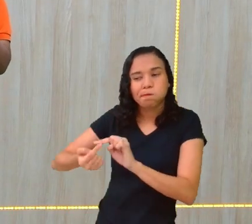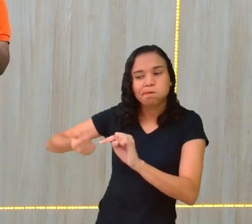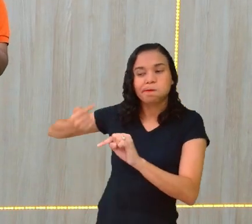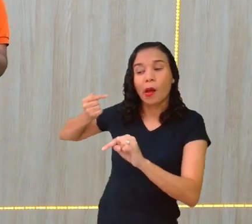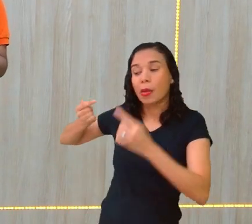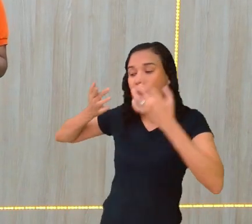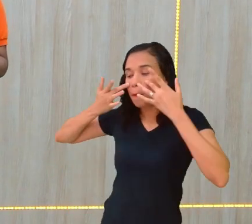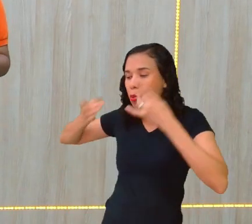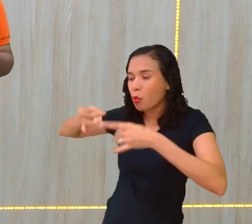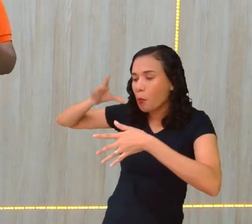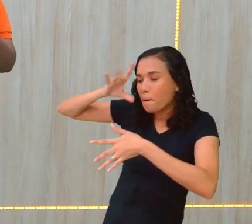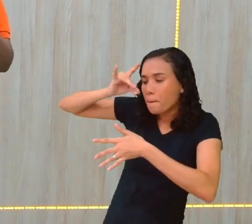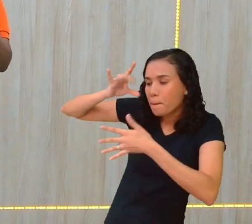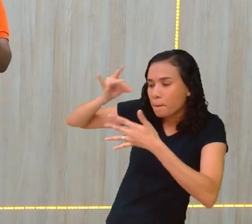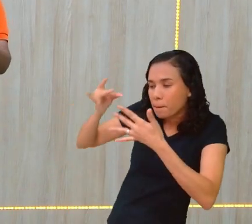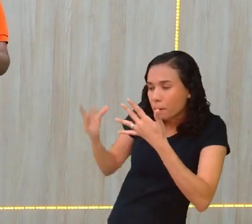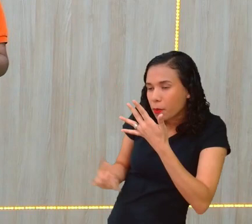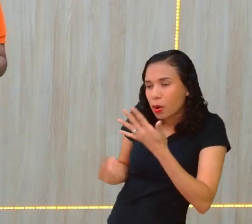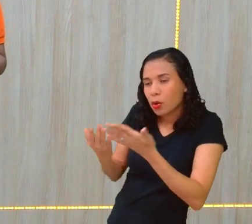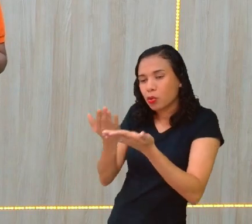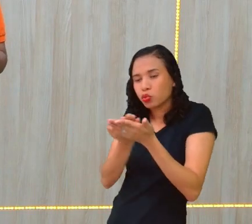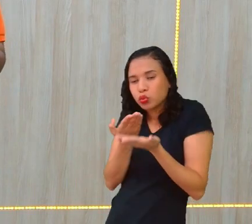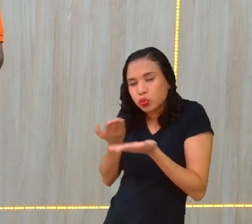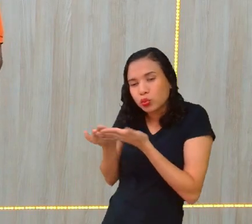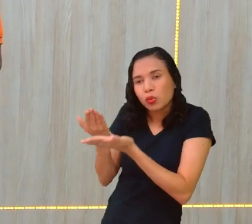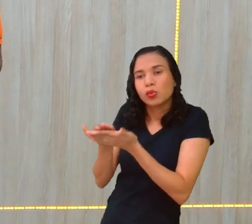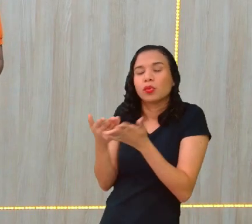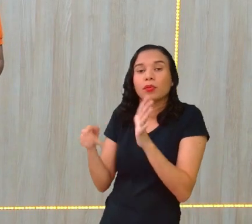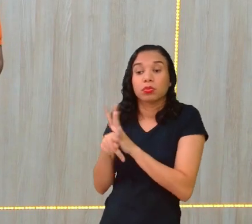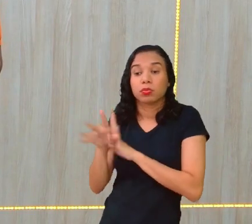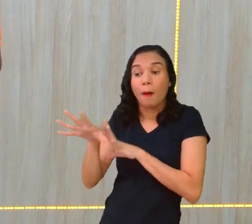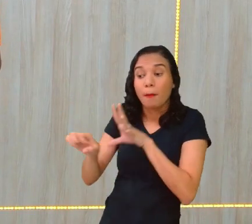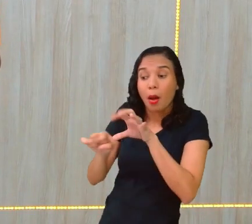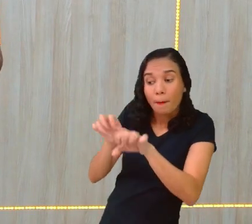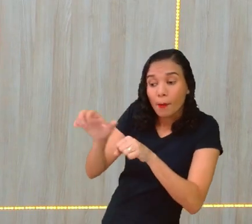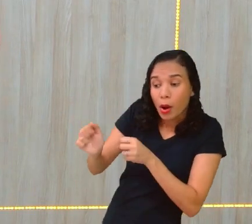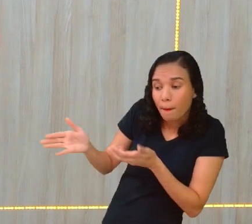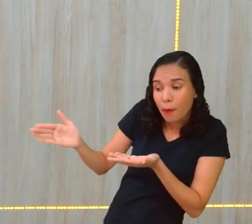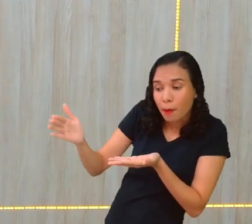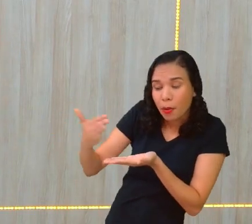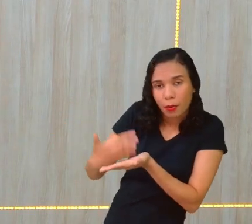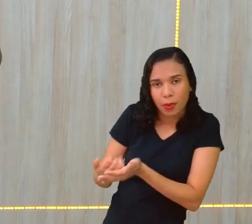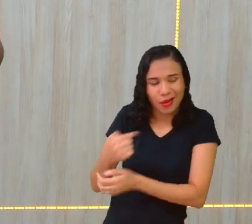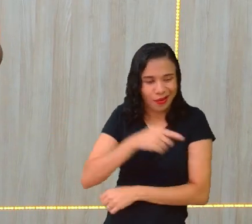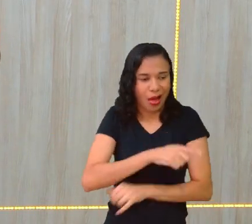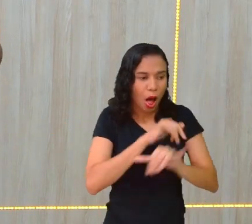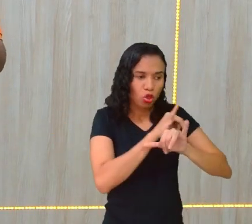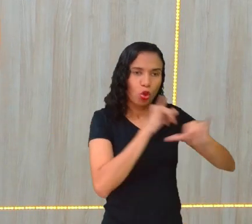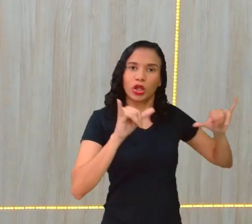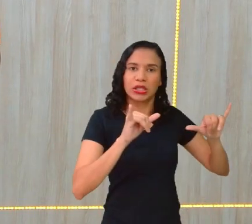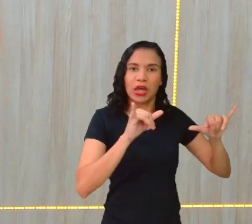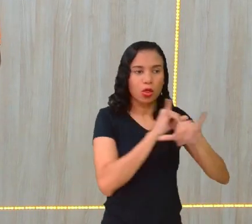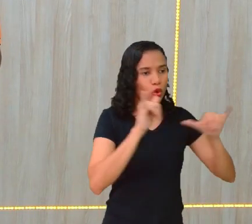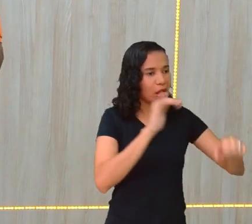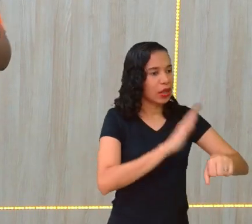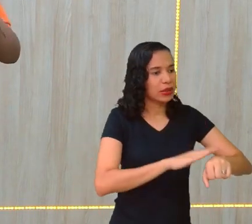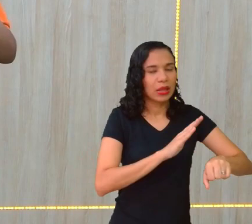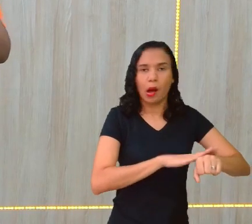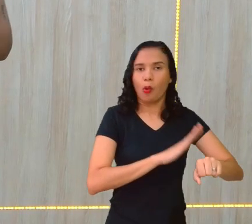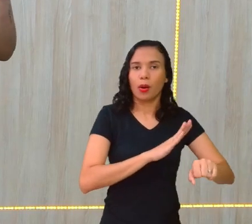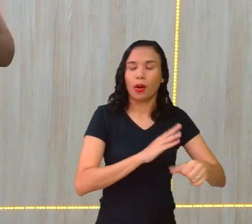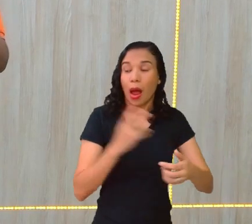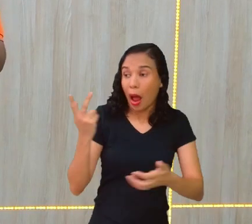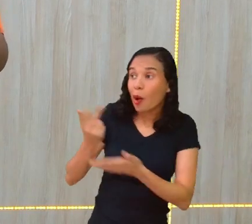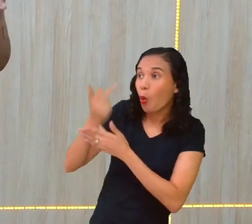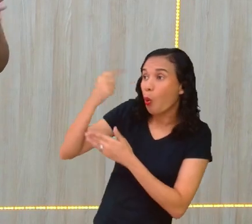mais atencioso, historiográfico e buscando outras fontes do que a notícia. A notícia é para ser feita na hora. Então, eu